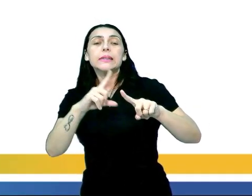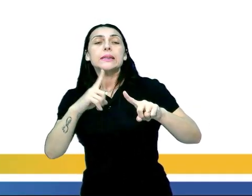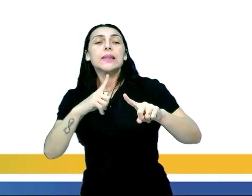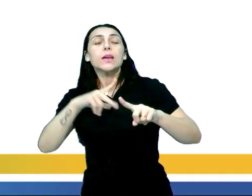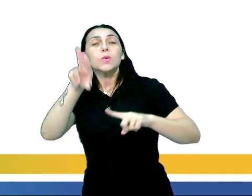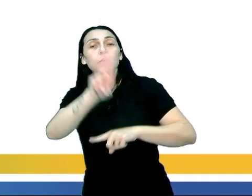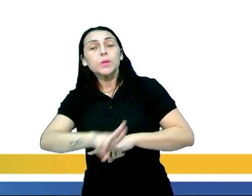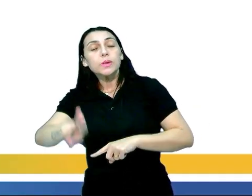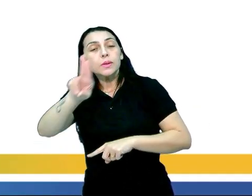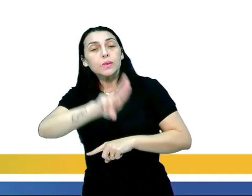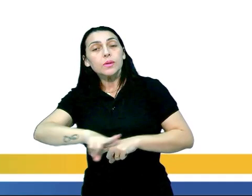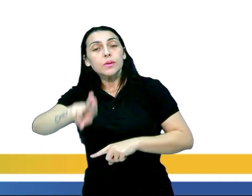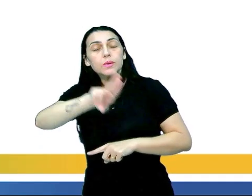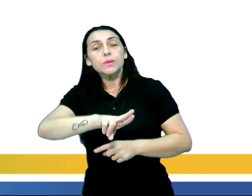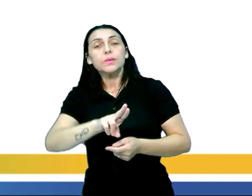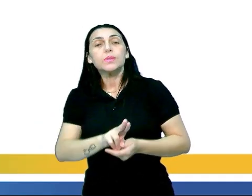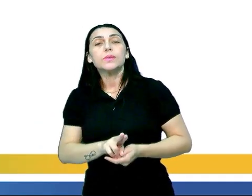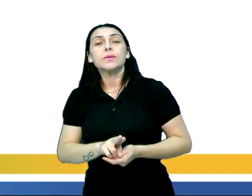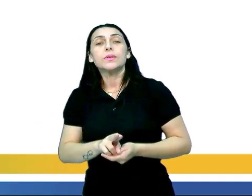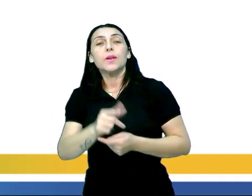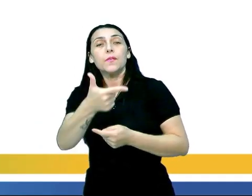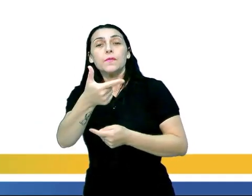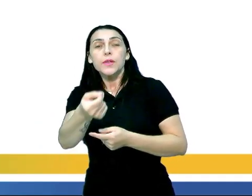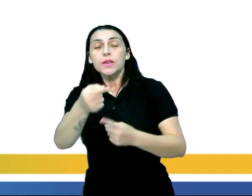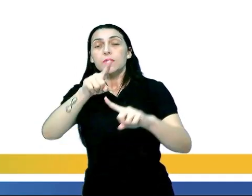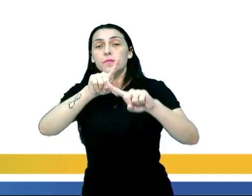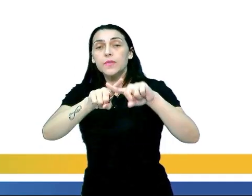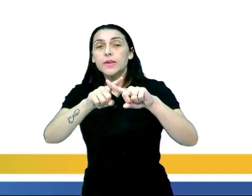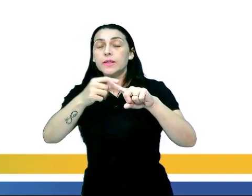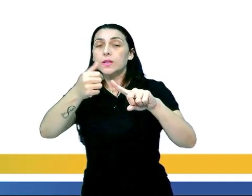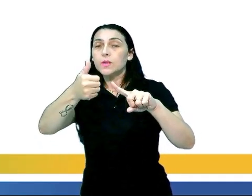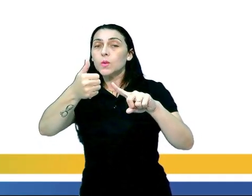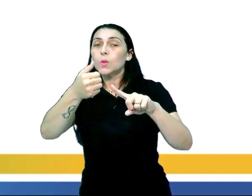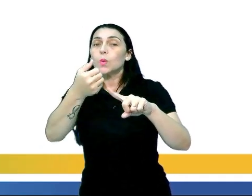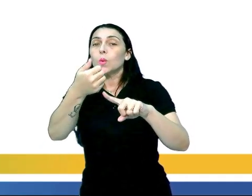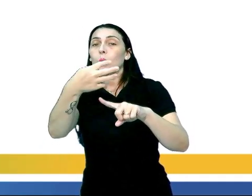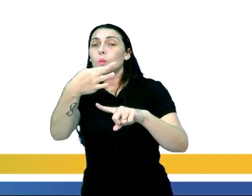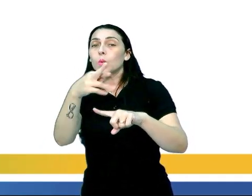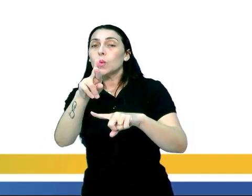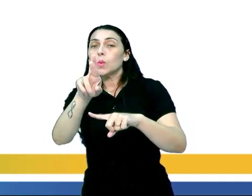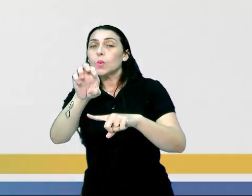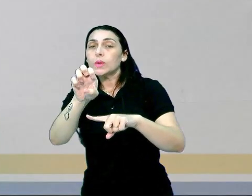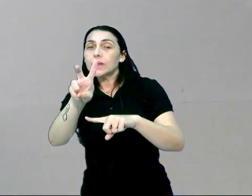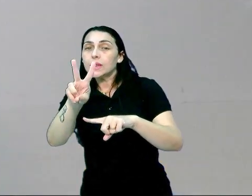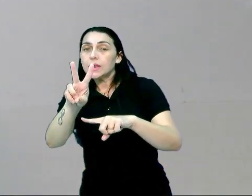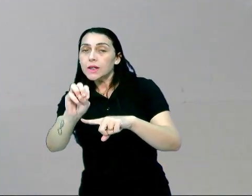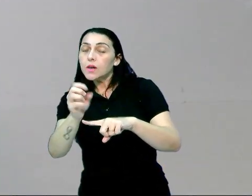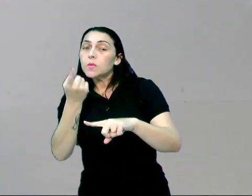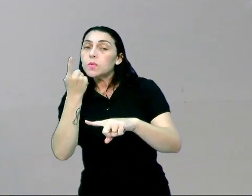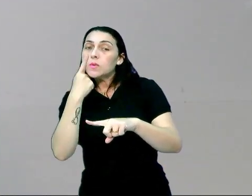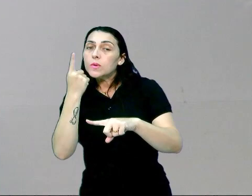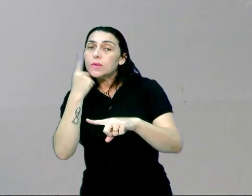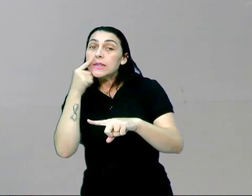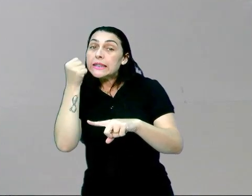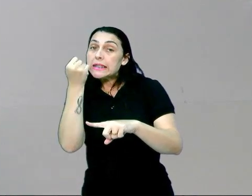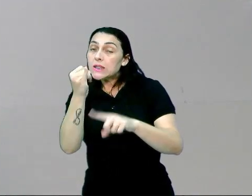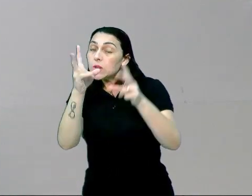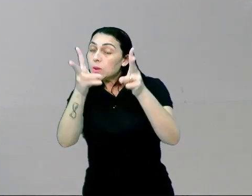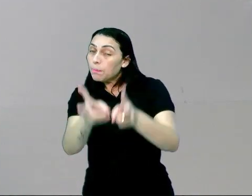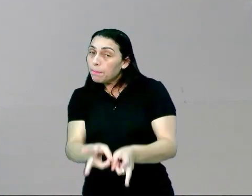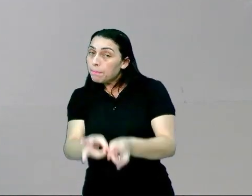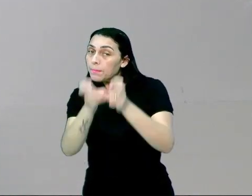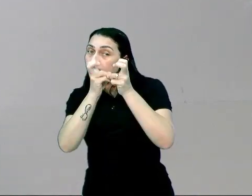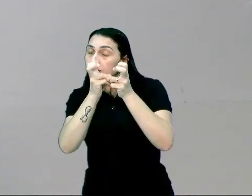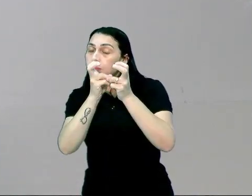tem que utilizar o 20 vezes o trevo. E o trevo, supostamente, se você observou